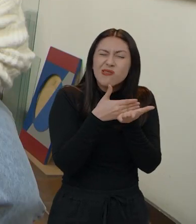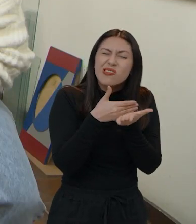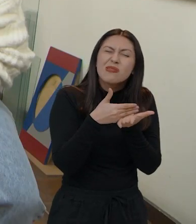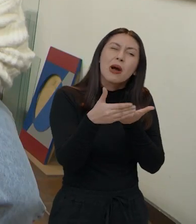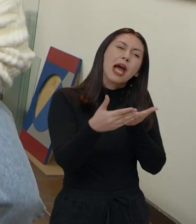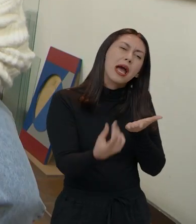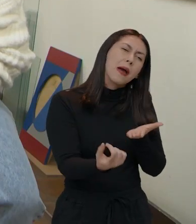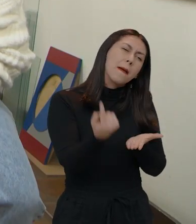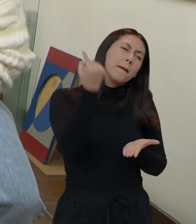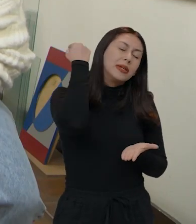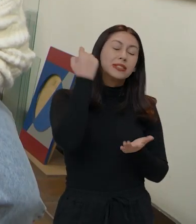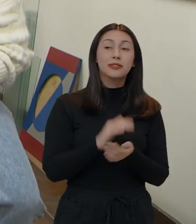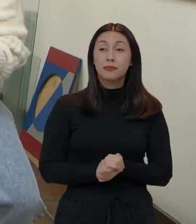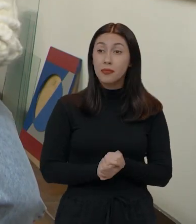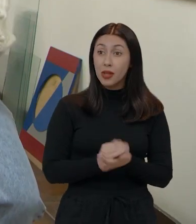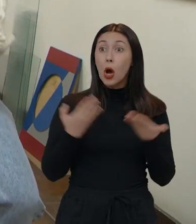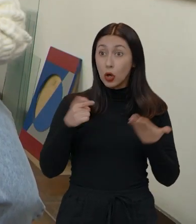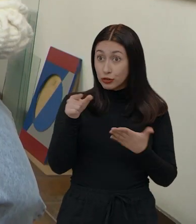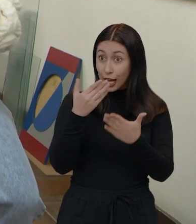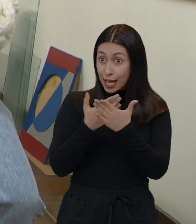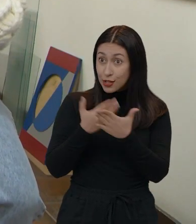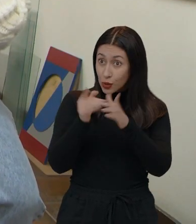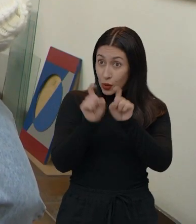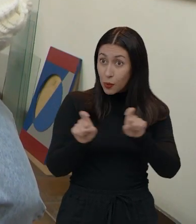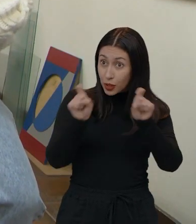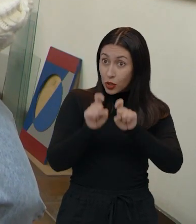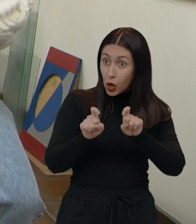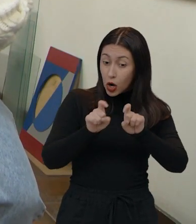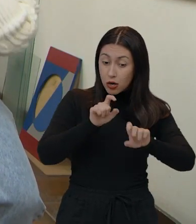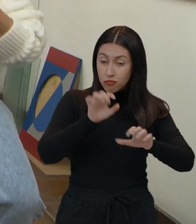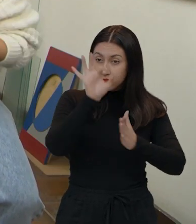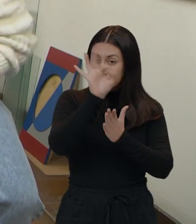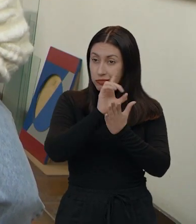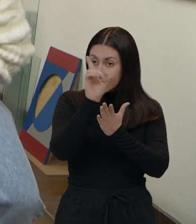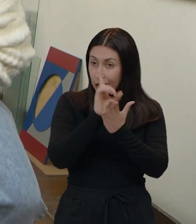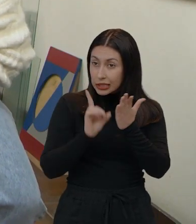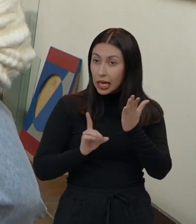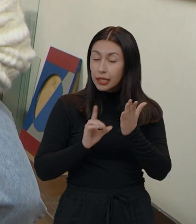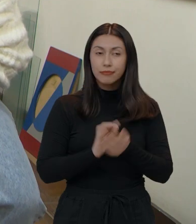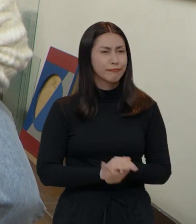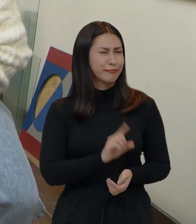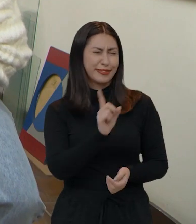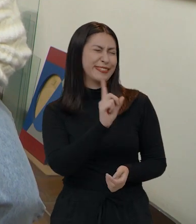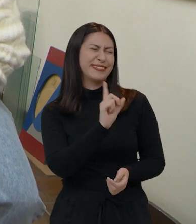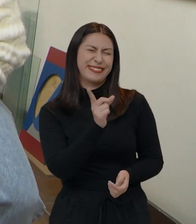no começo, né? Hoje você estuda também computação gráfica, desenvolve algum...